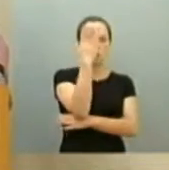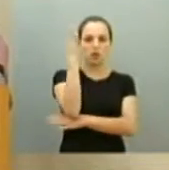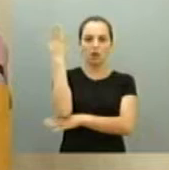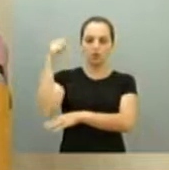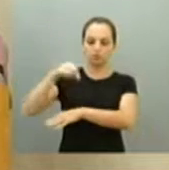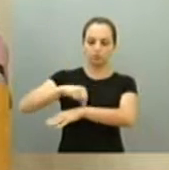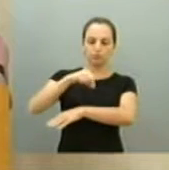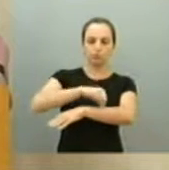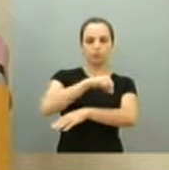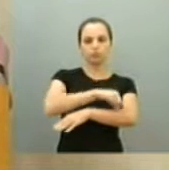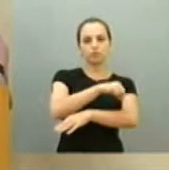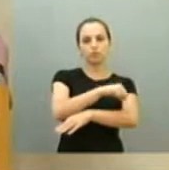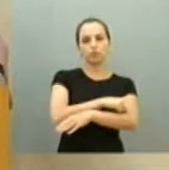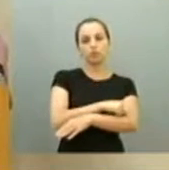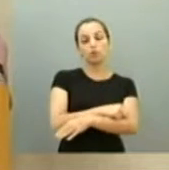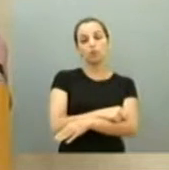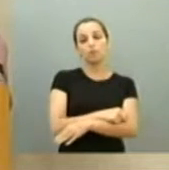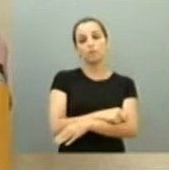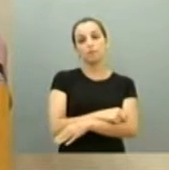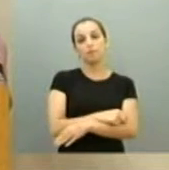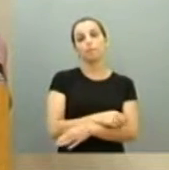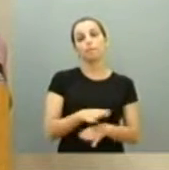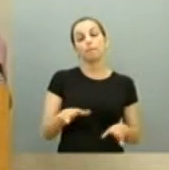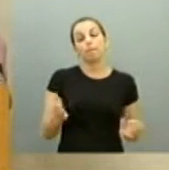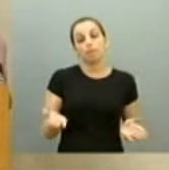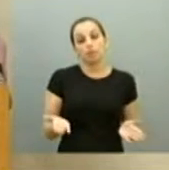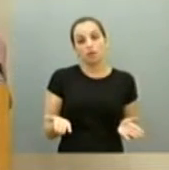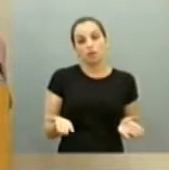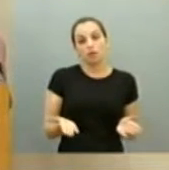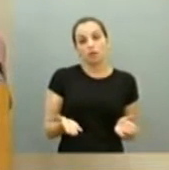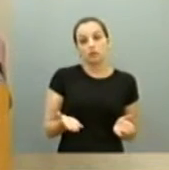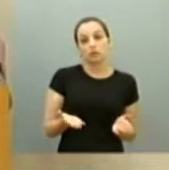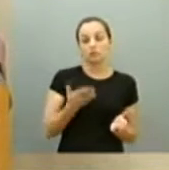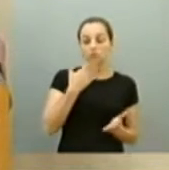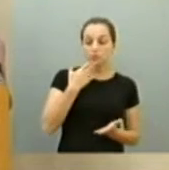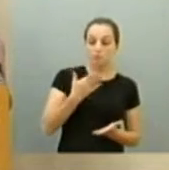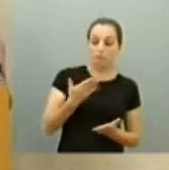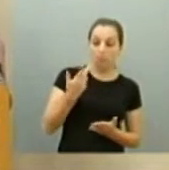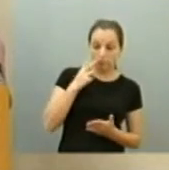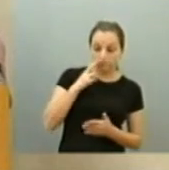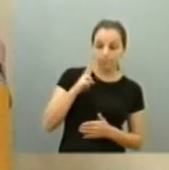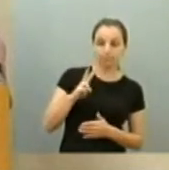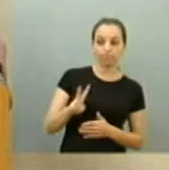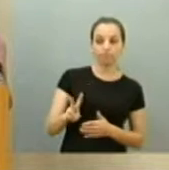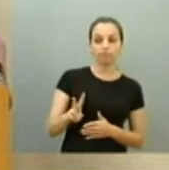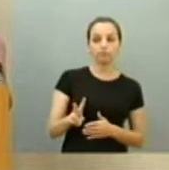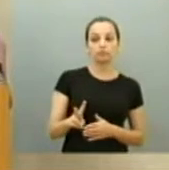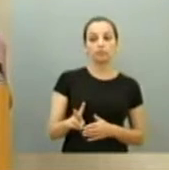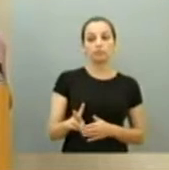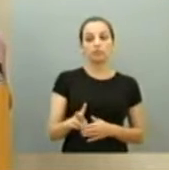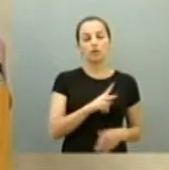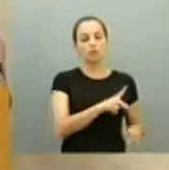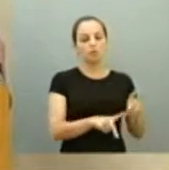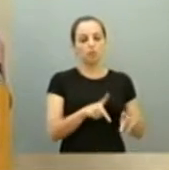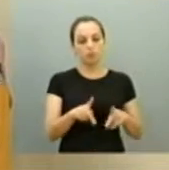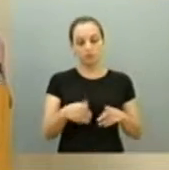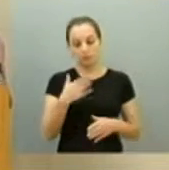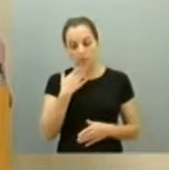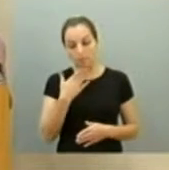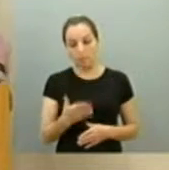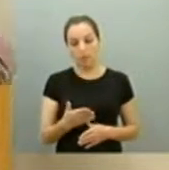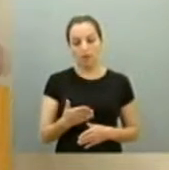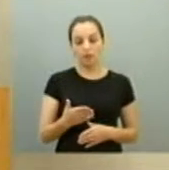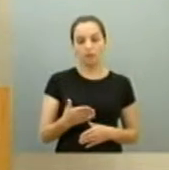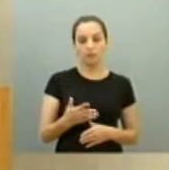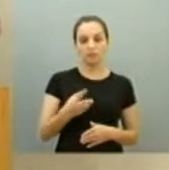cupim podre aí caindo. Então a gente pede uma atenção, porque a demanda da população está bastante, muita